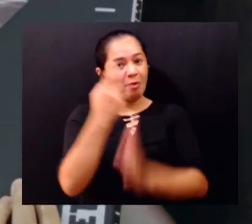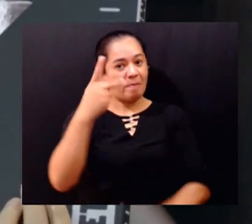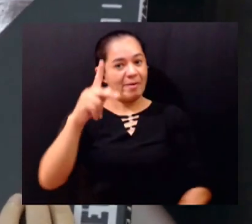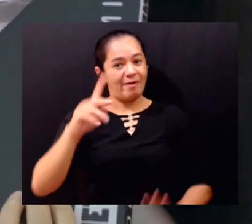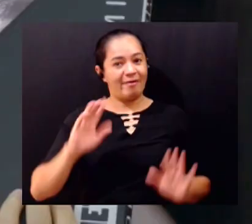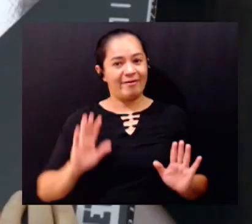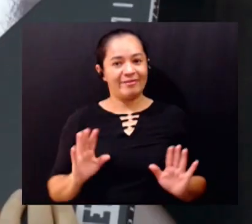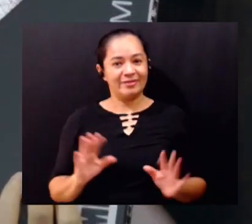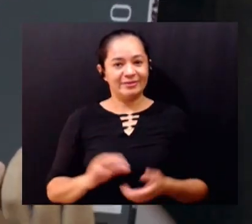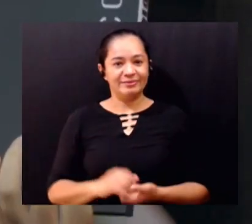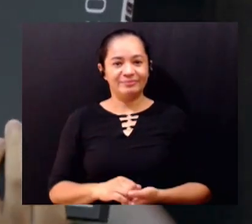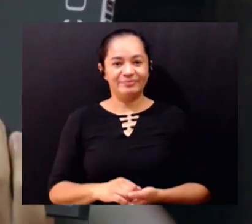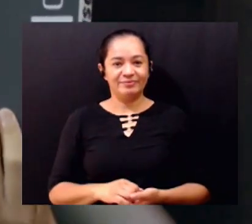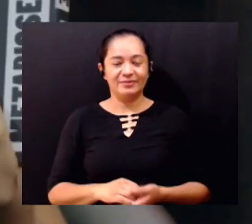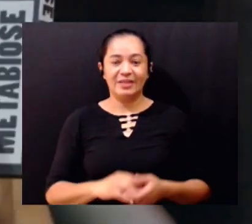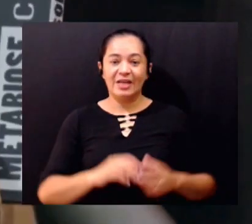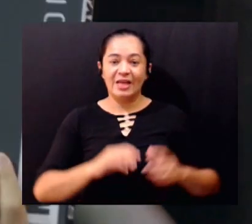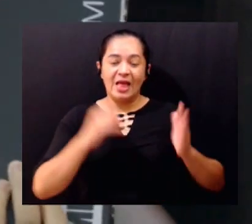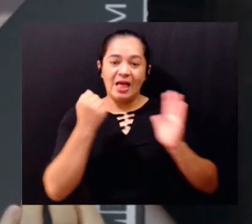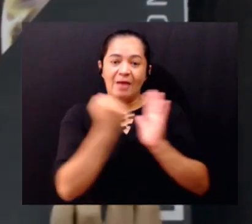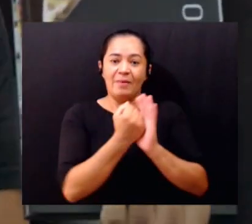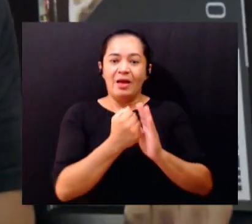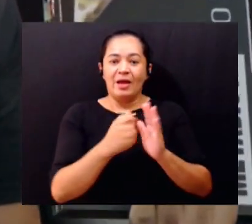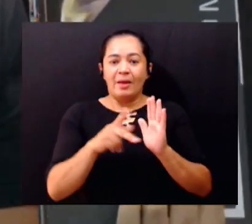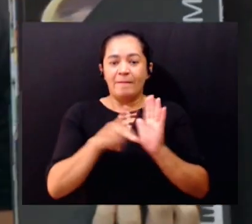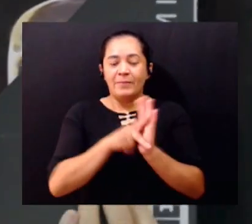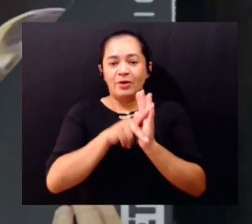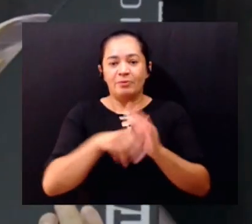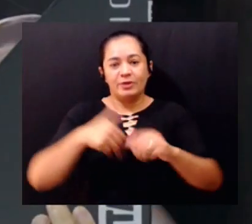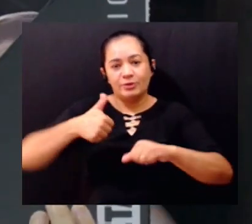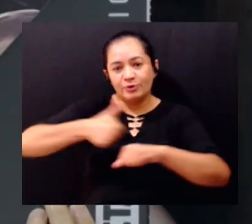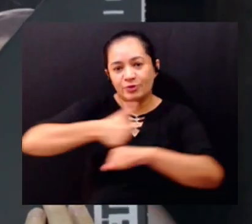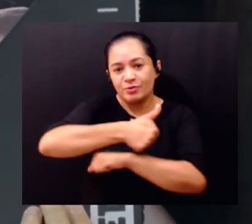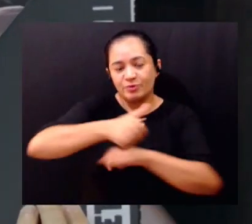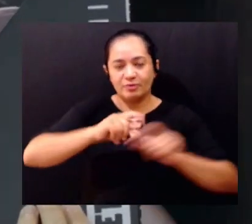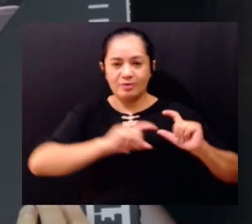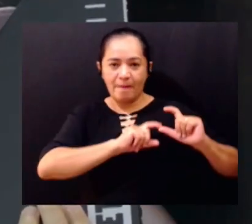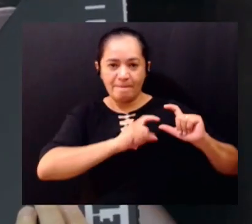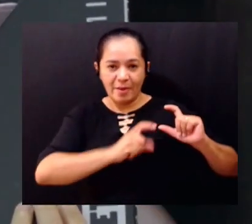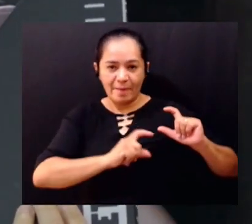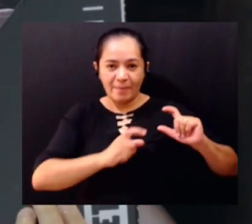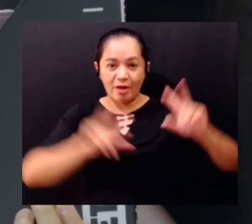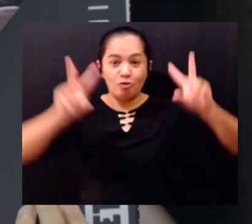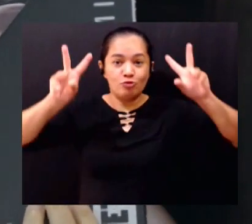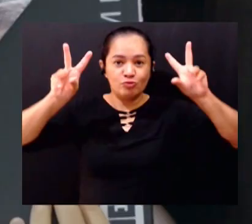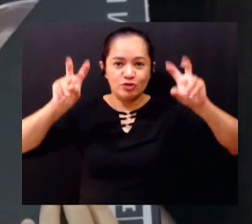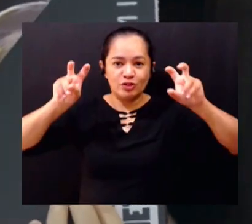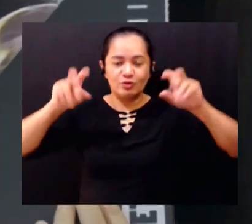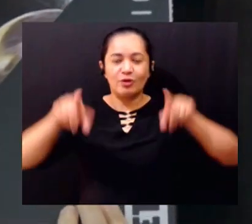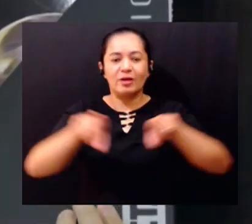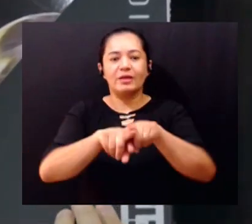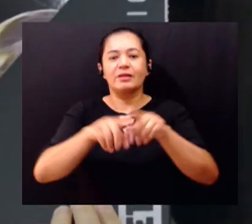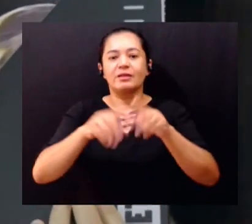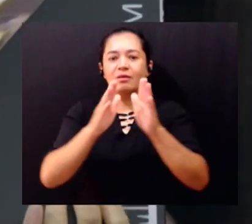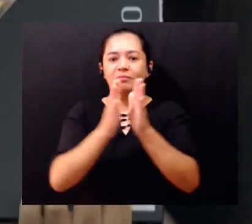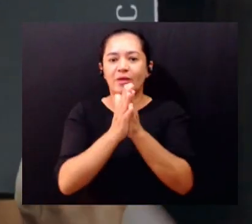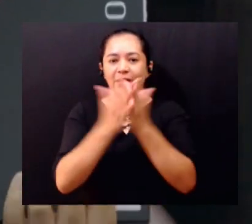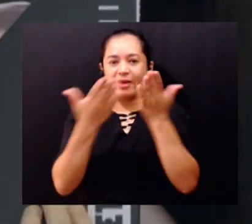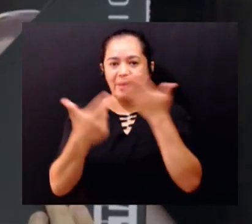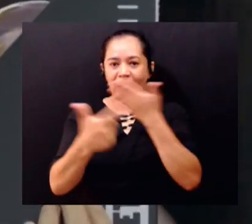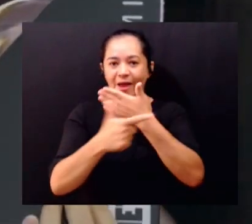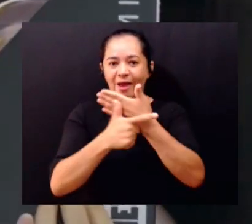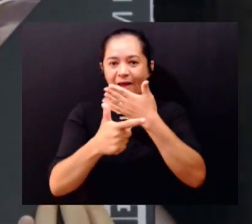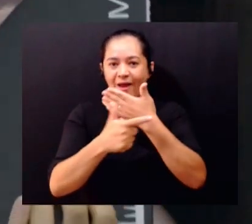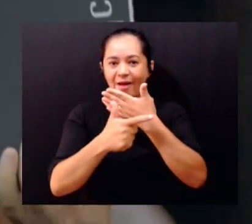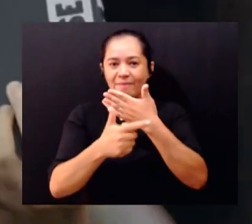do quadrinista é a história, é o personagem, né? O título é a capa. E aí, pra mim, então, assim, eu falo, o Capitão Sunguinha ele já saiu com o primeiro quadrinho. Então, eu já fiz o quadrinho e